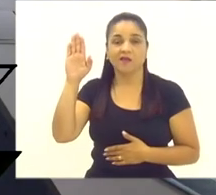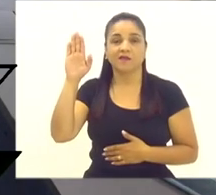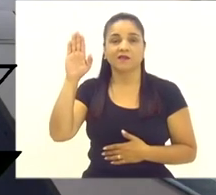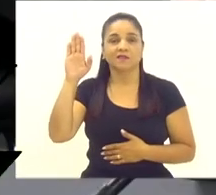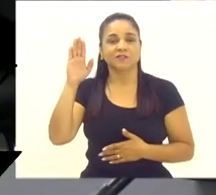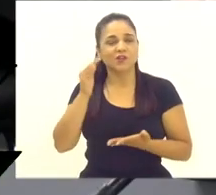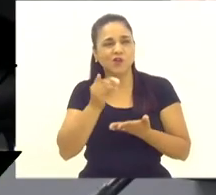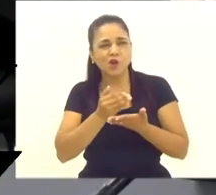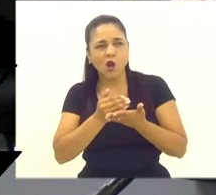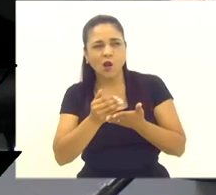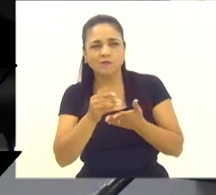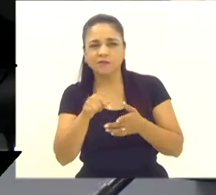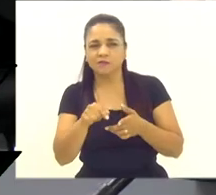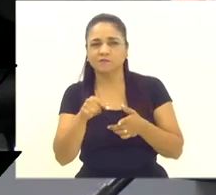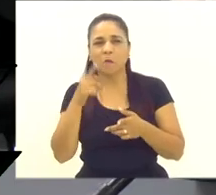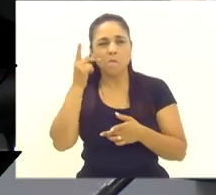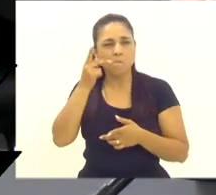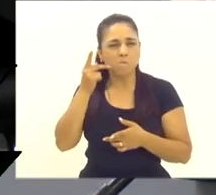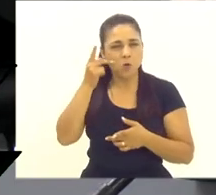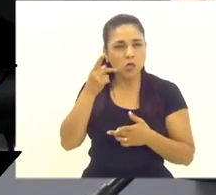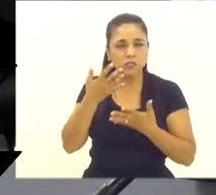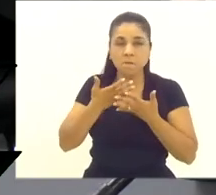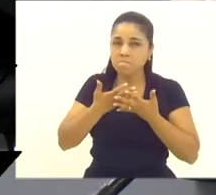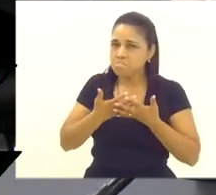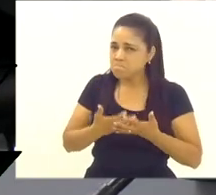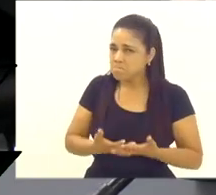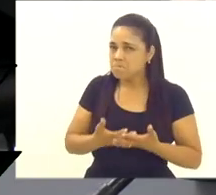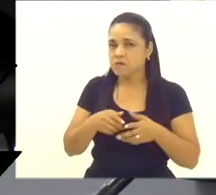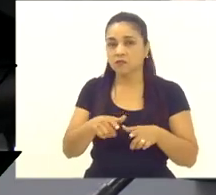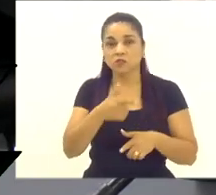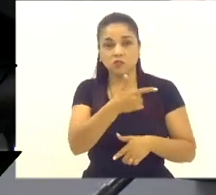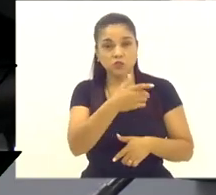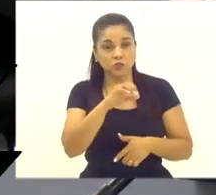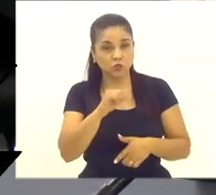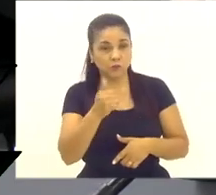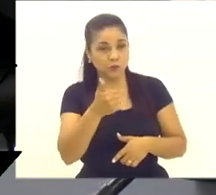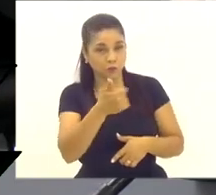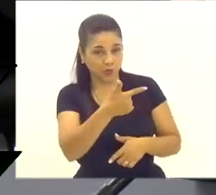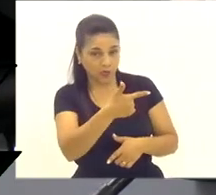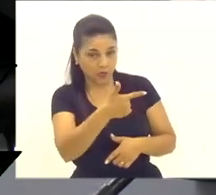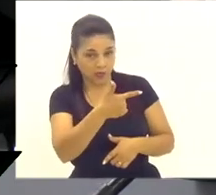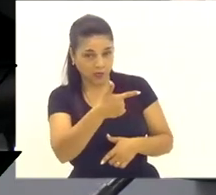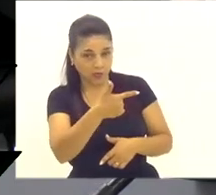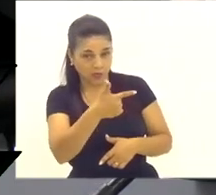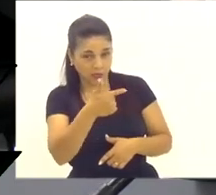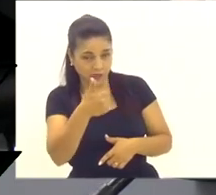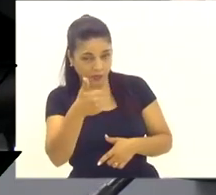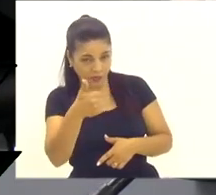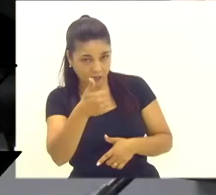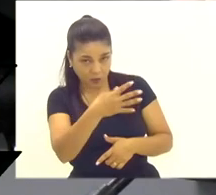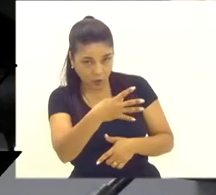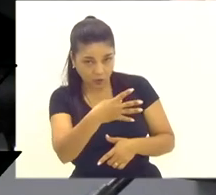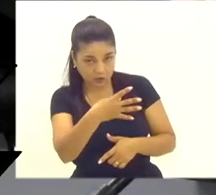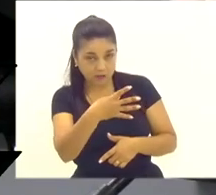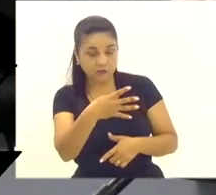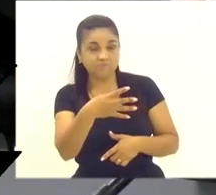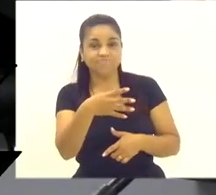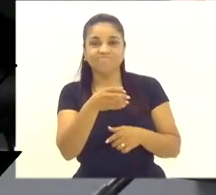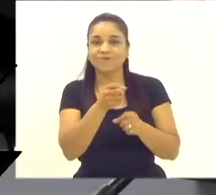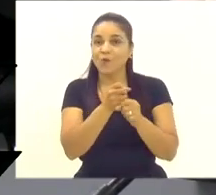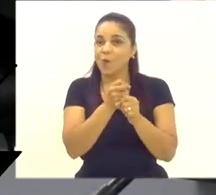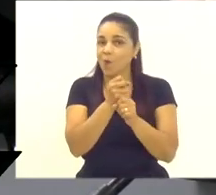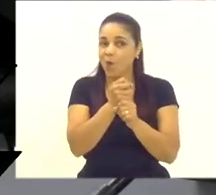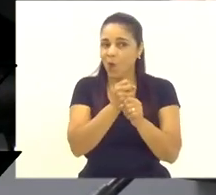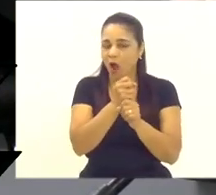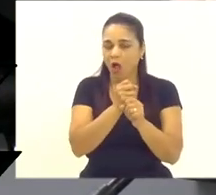de uma polarização política é muito pesada e 2014 a gente considera que foi o ano em que você